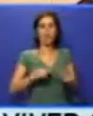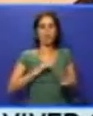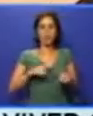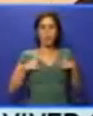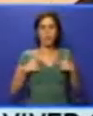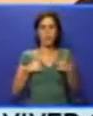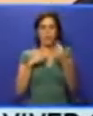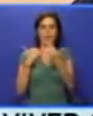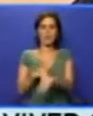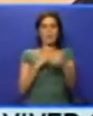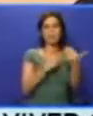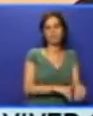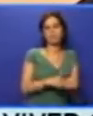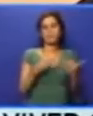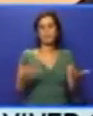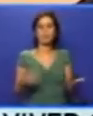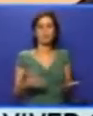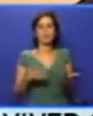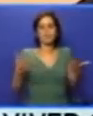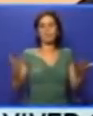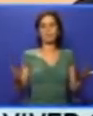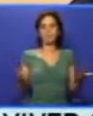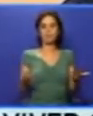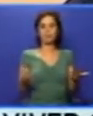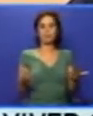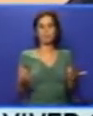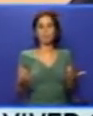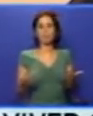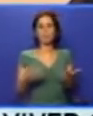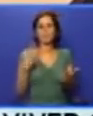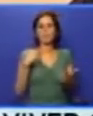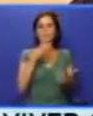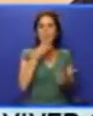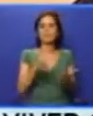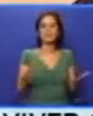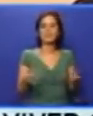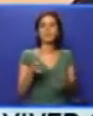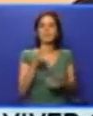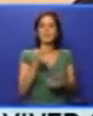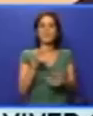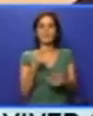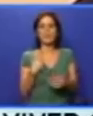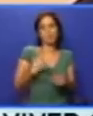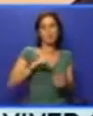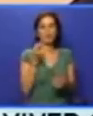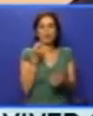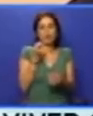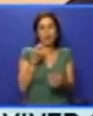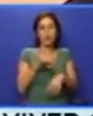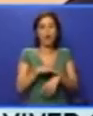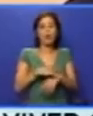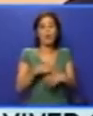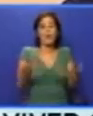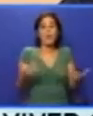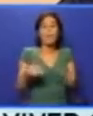nossos próprios limites, para que... Lá está, ainda há bocadinho disse que era um bocadinho leviana com a